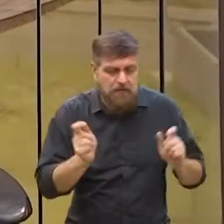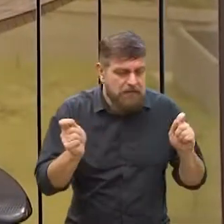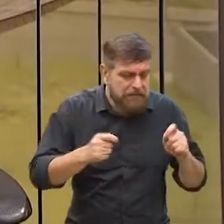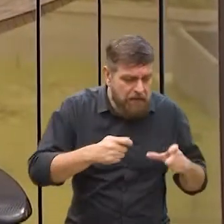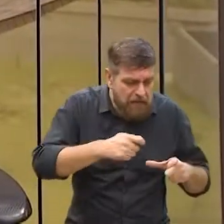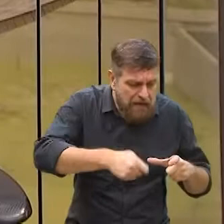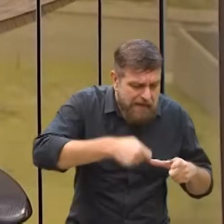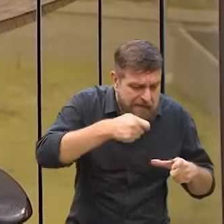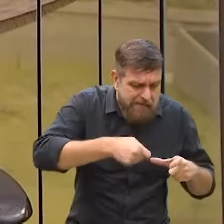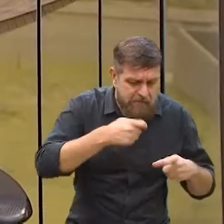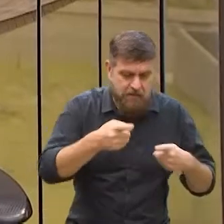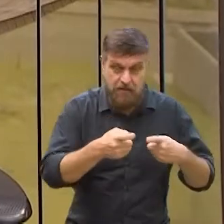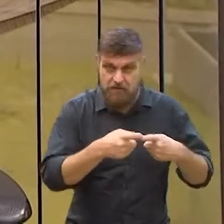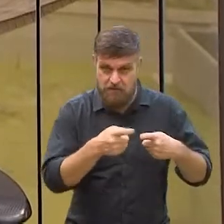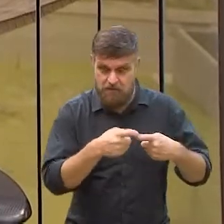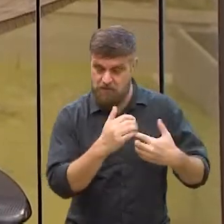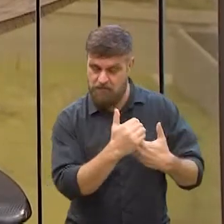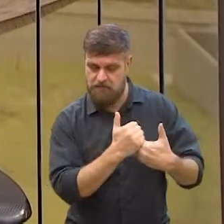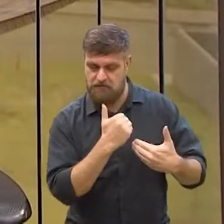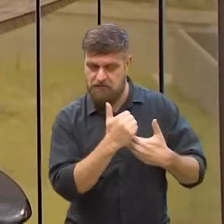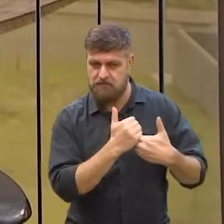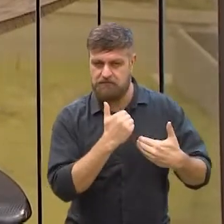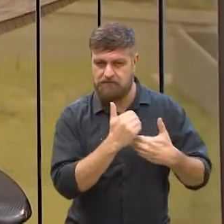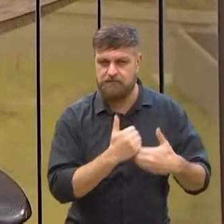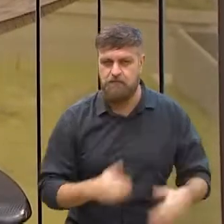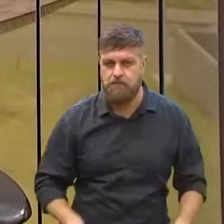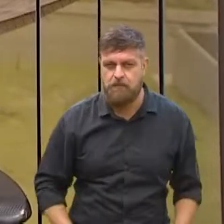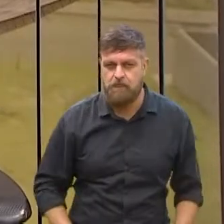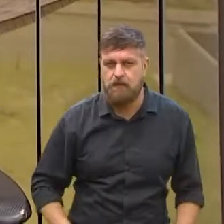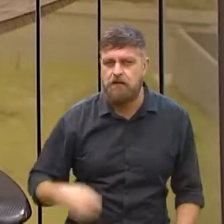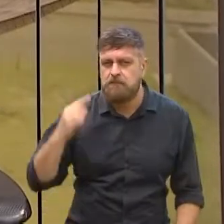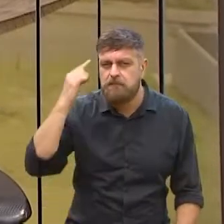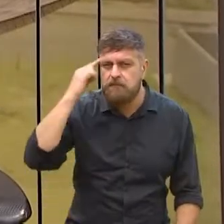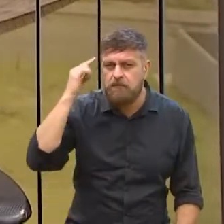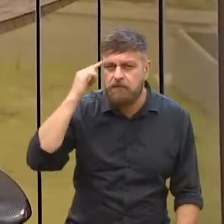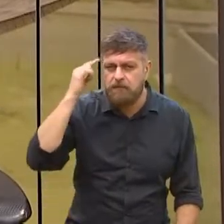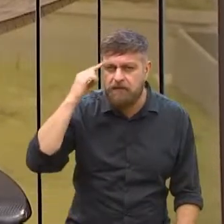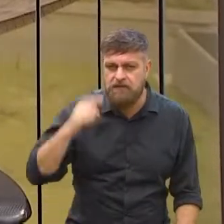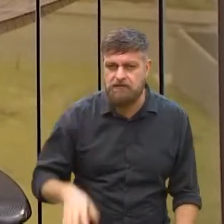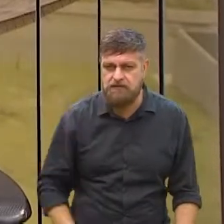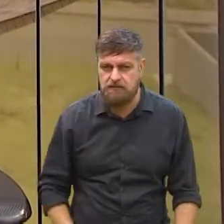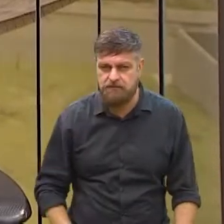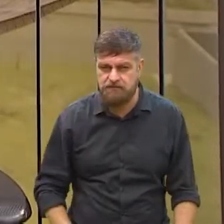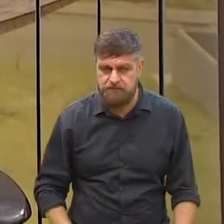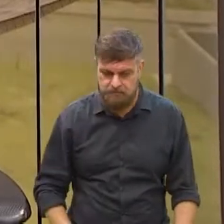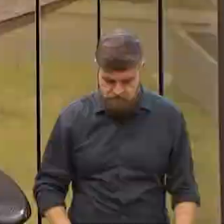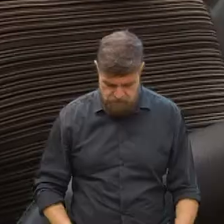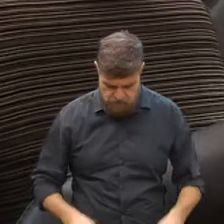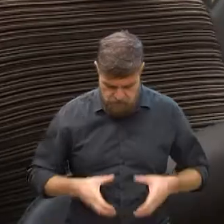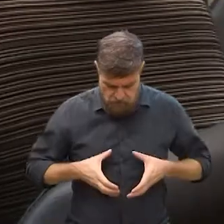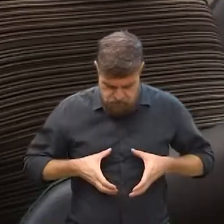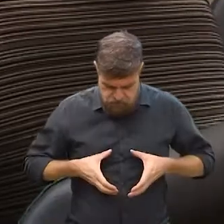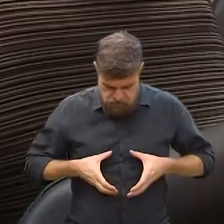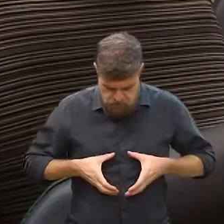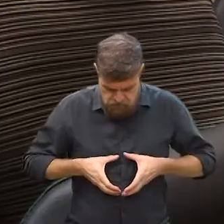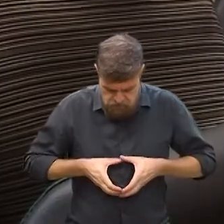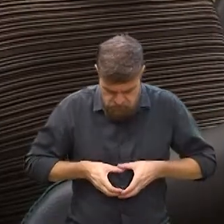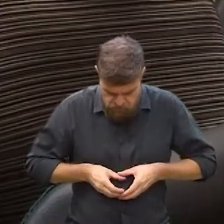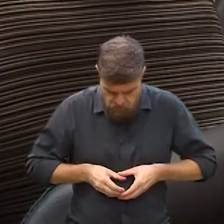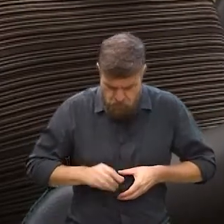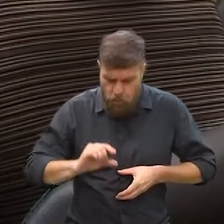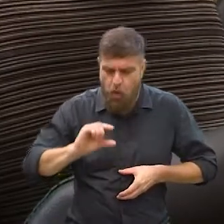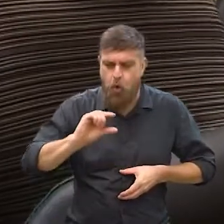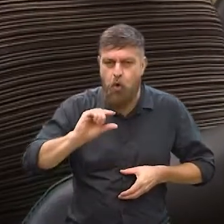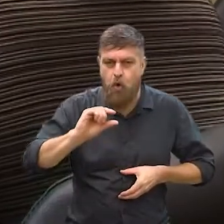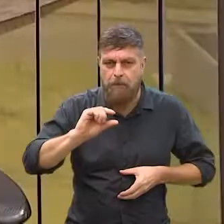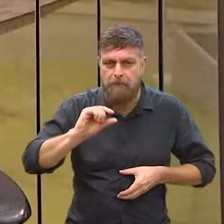Aí o meu médico pegou e falou assim, pensa seu estômago agora, um copinho de café. Faz de